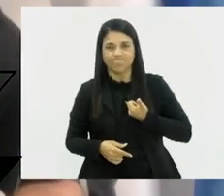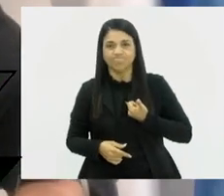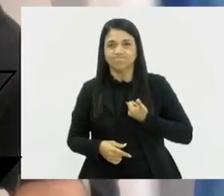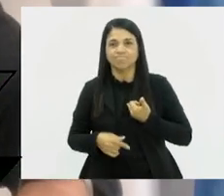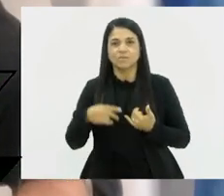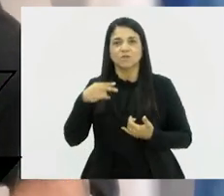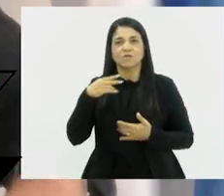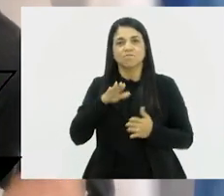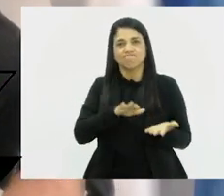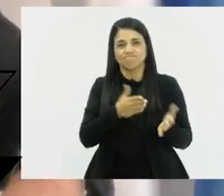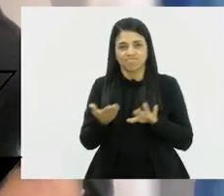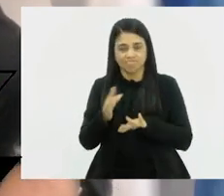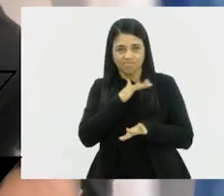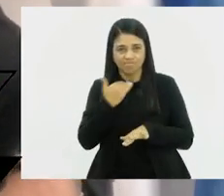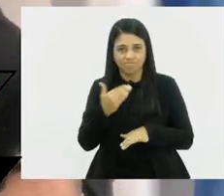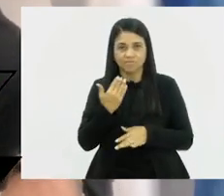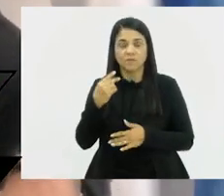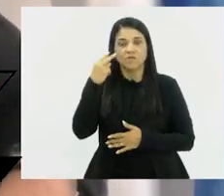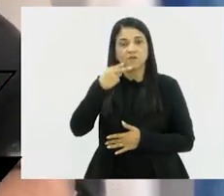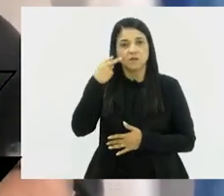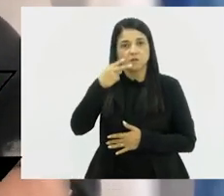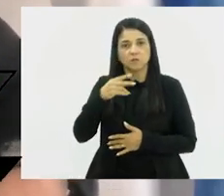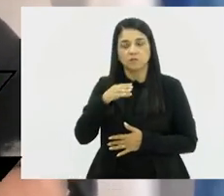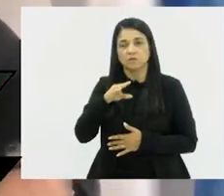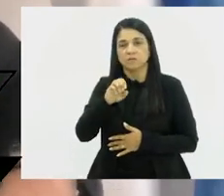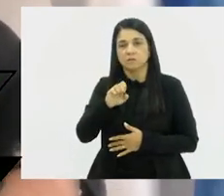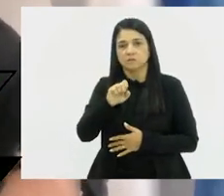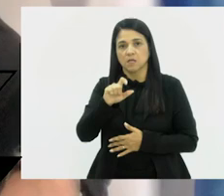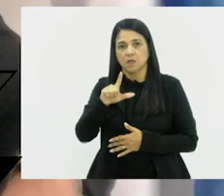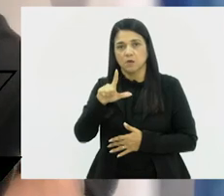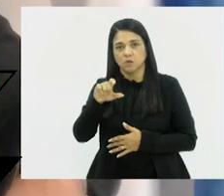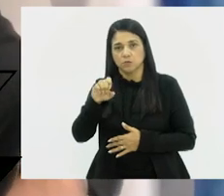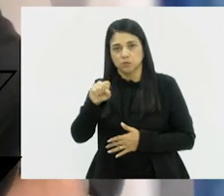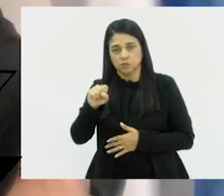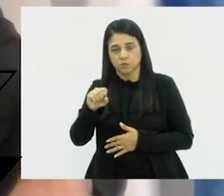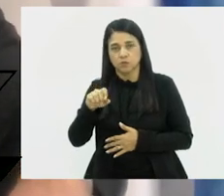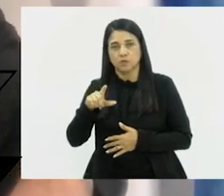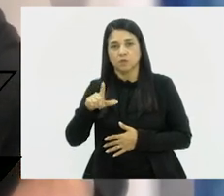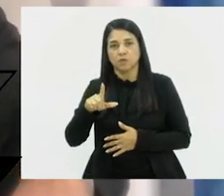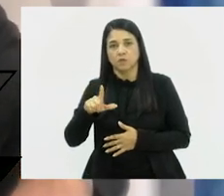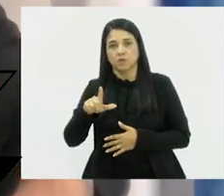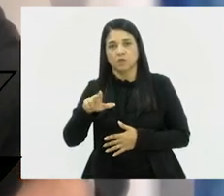do falecimento do nobre vereador Celso Luparelli,